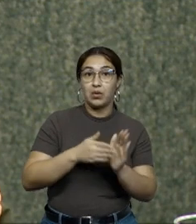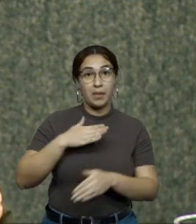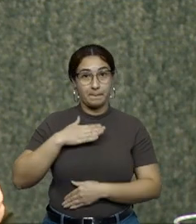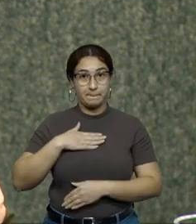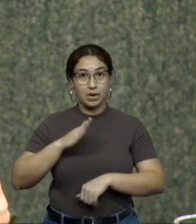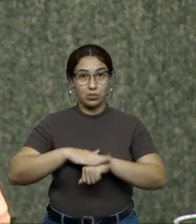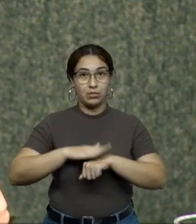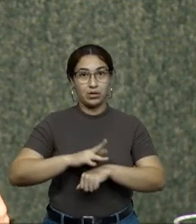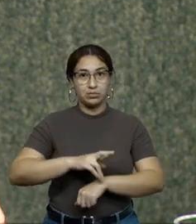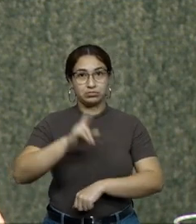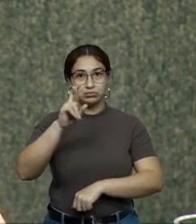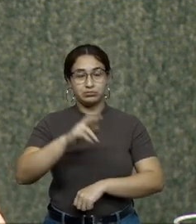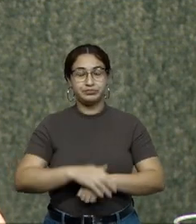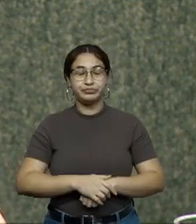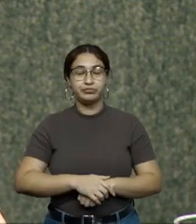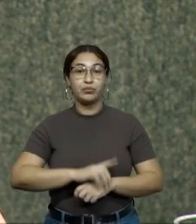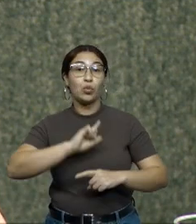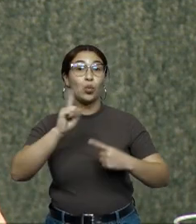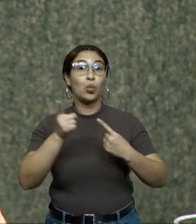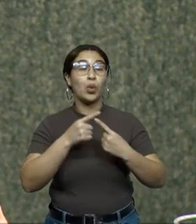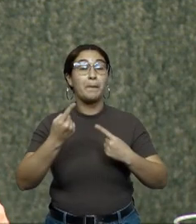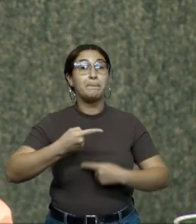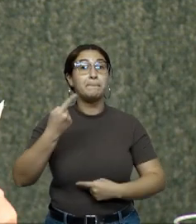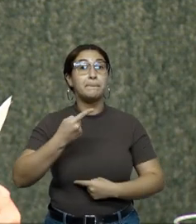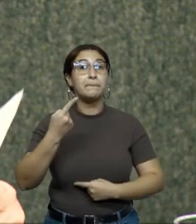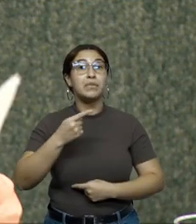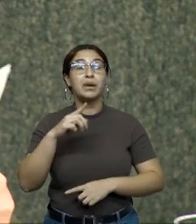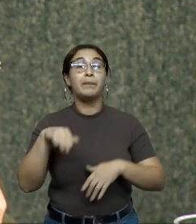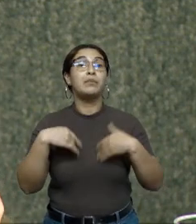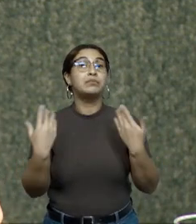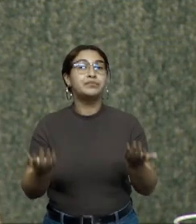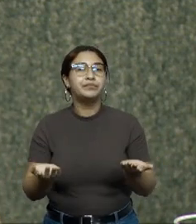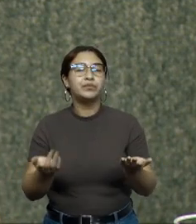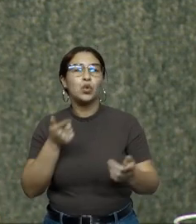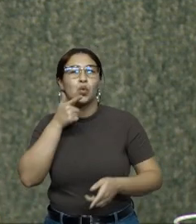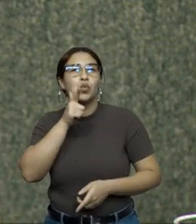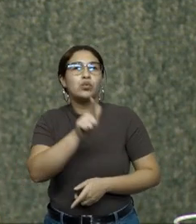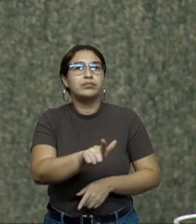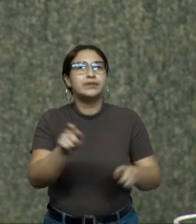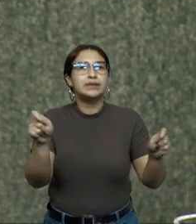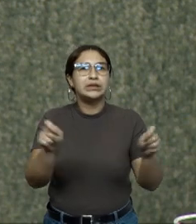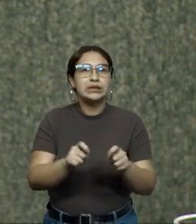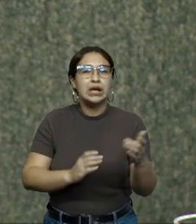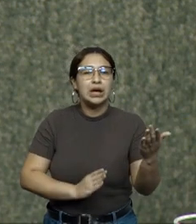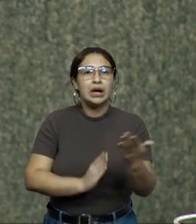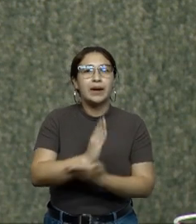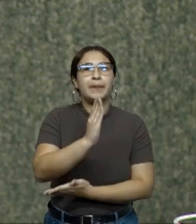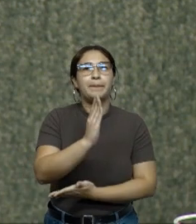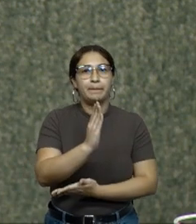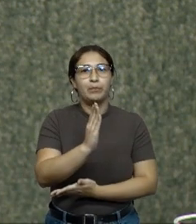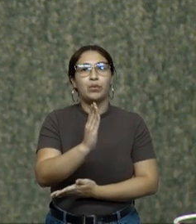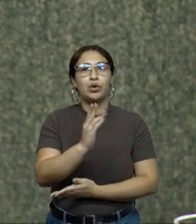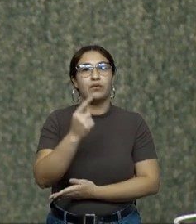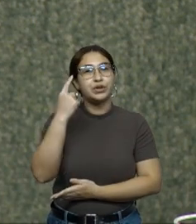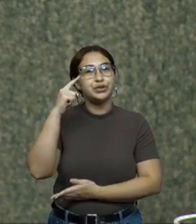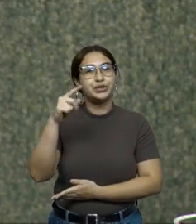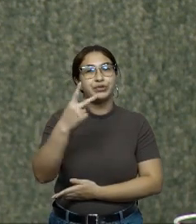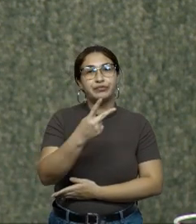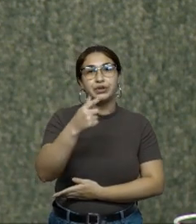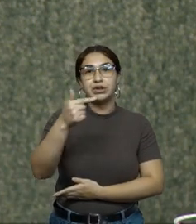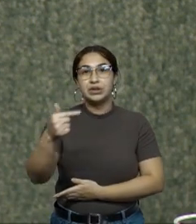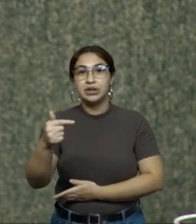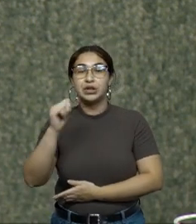autoria e uma delas que foi a primeira nós conseguimos aprovar em vinte e sete de abril